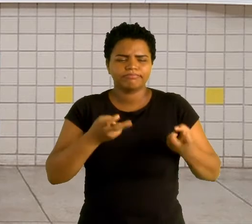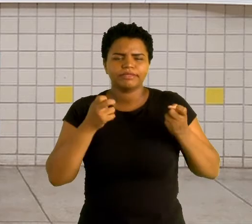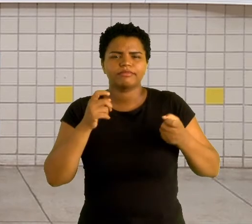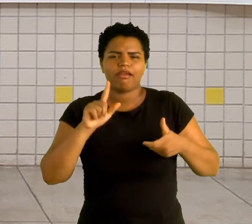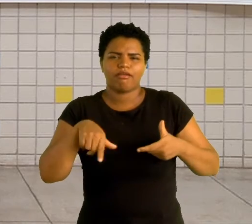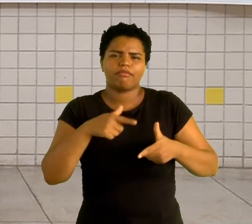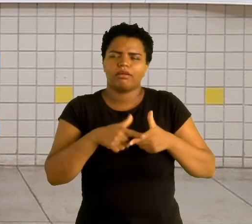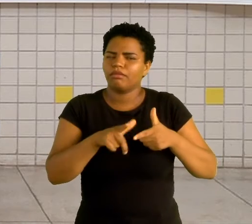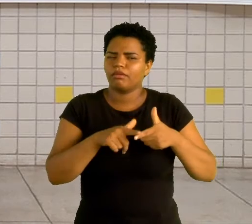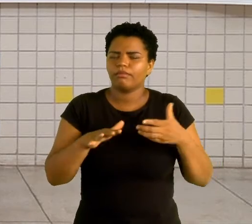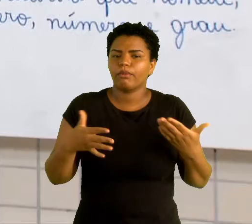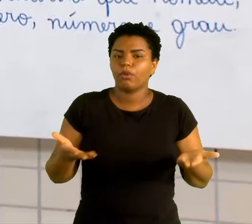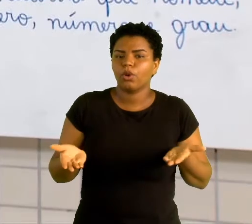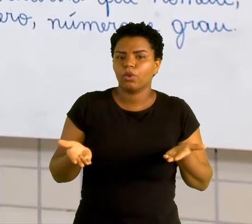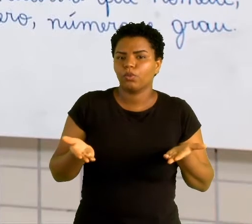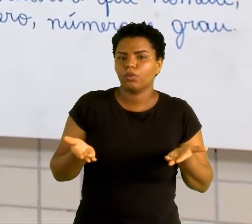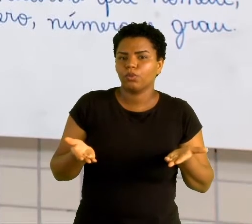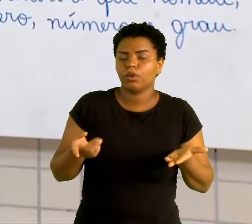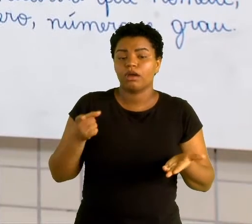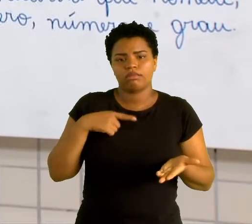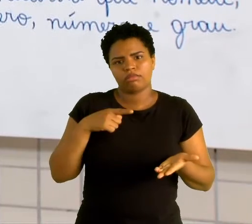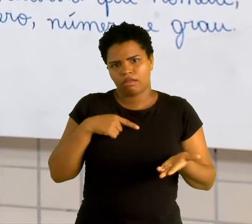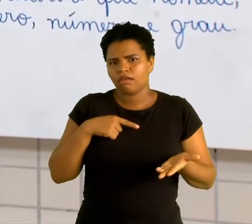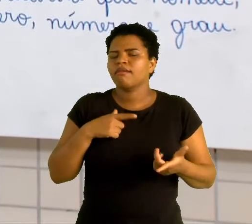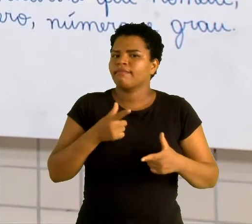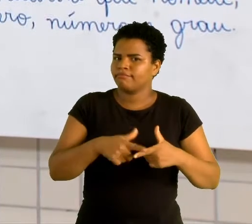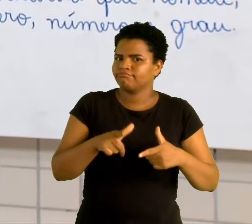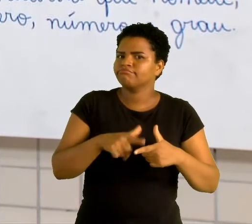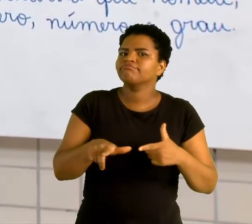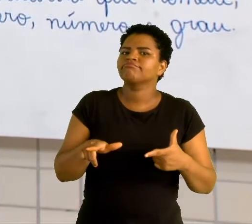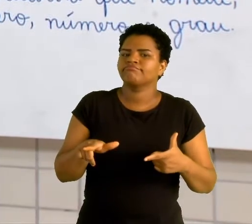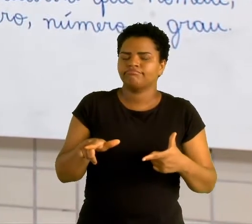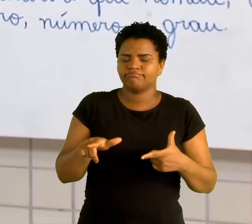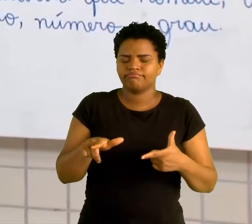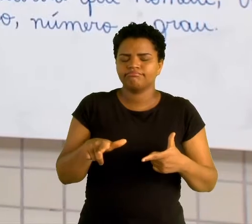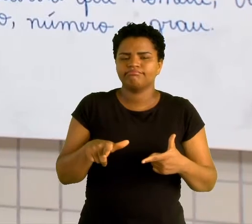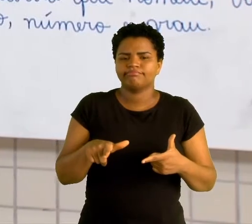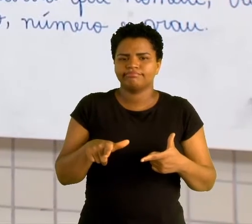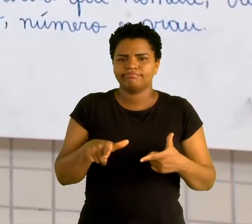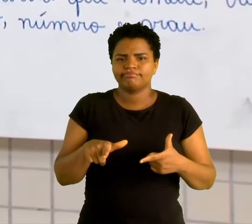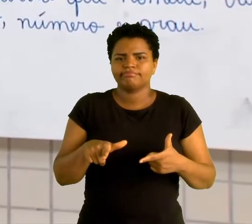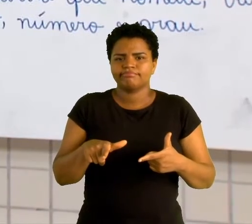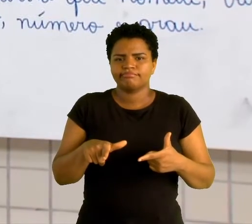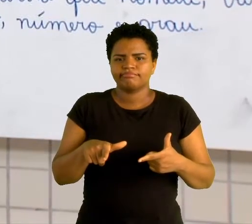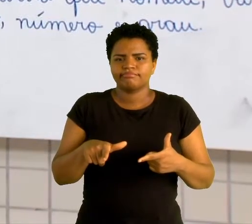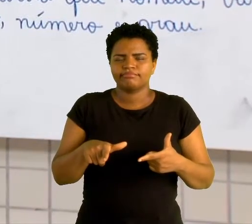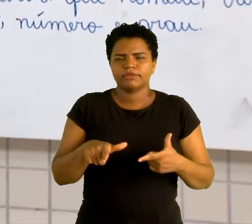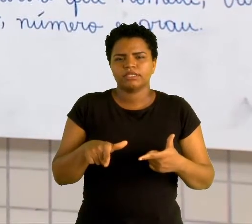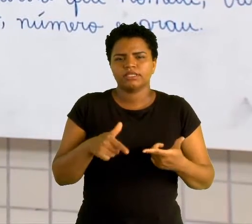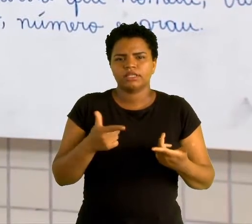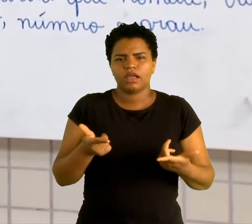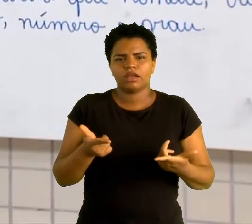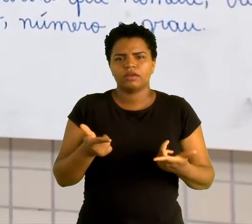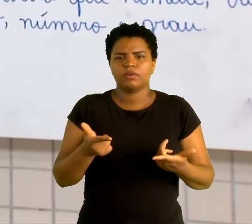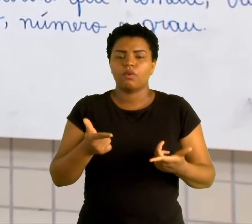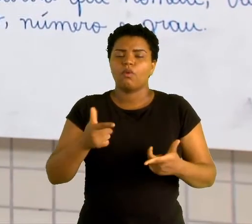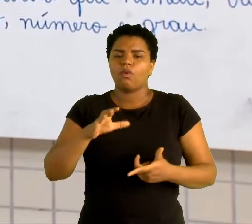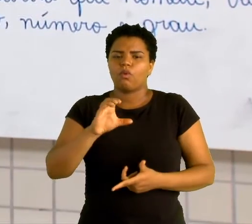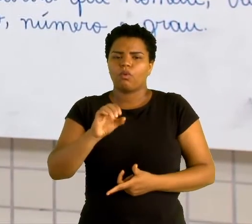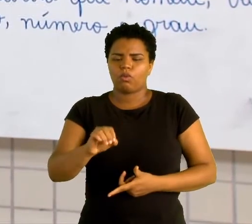conflito? Então, ali nós temos um conflito, que foi o quê? O conflito ele é um problema